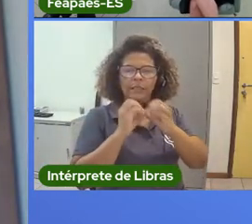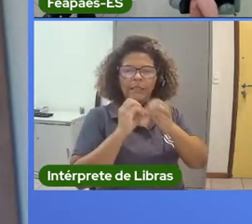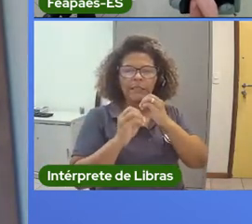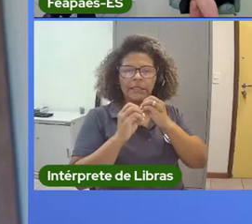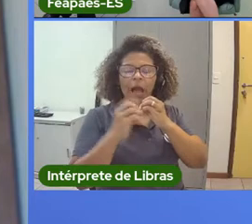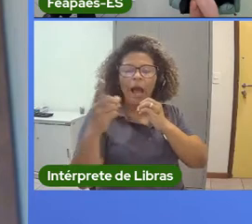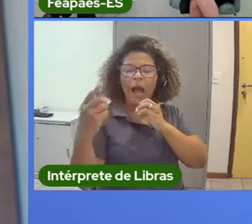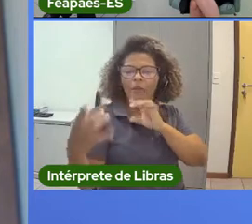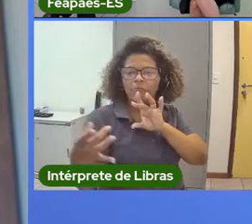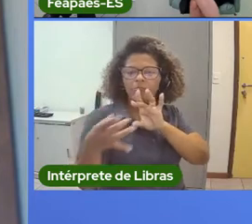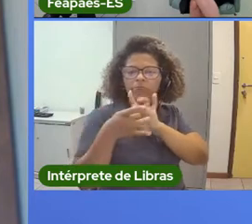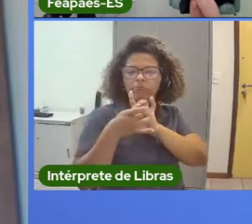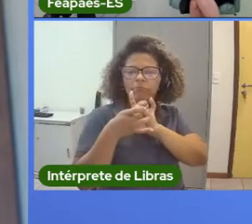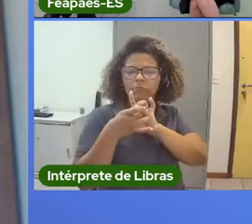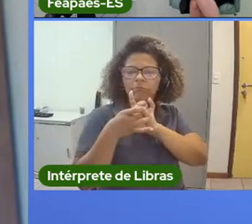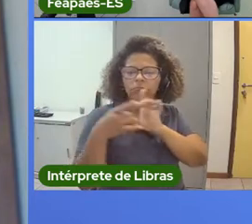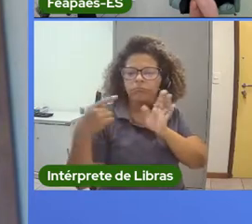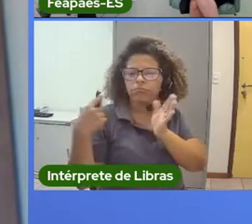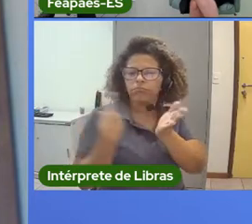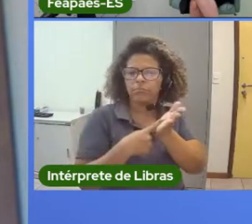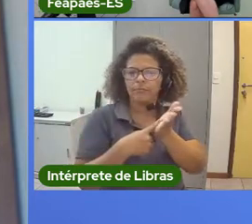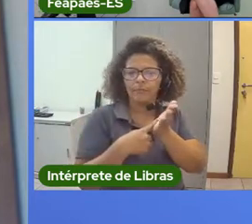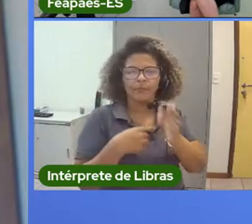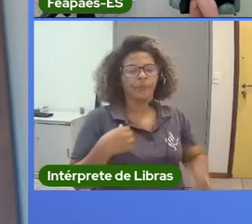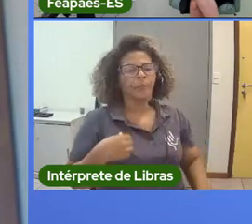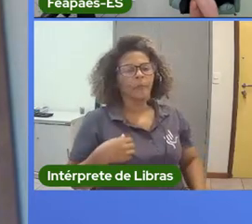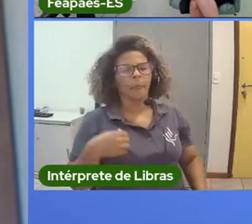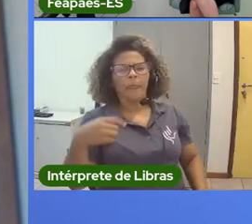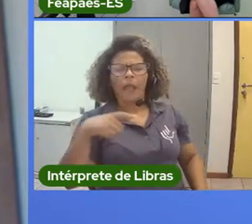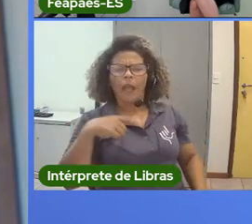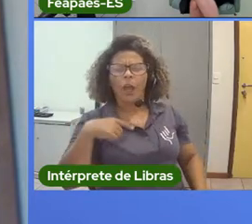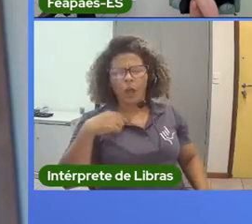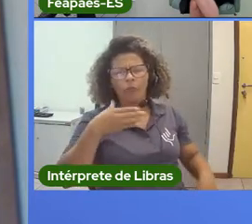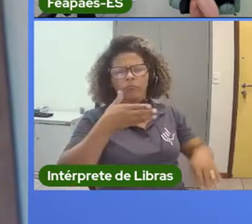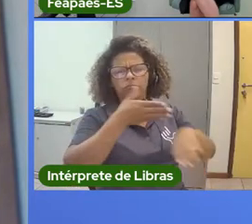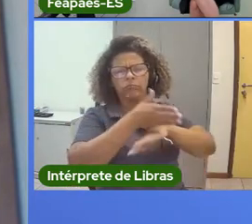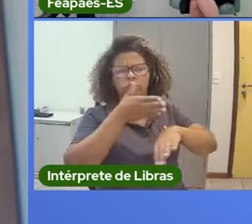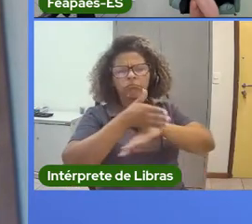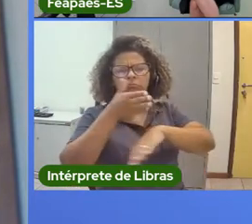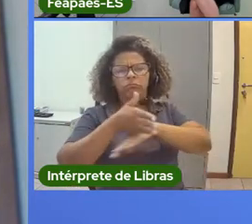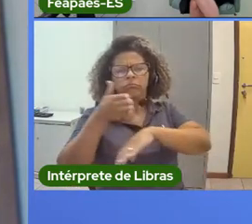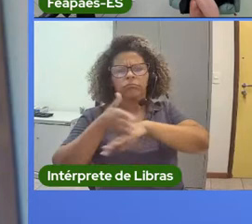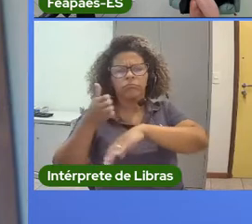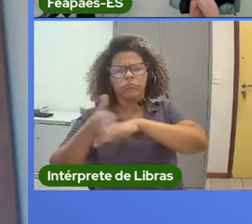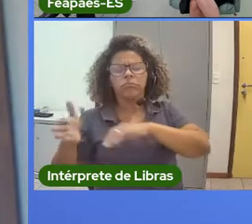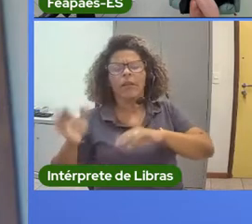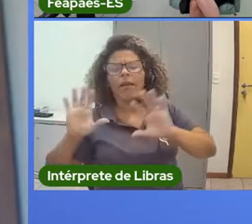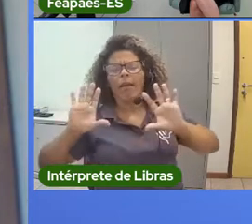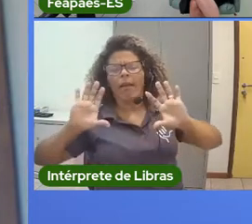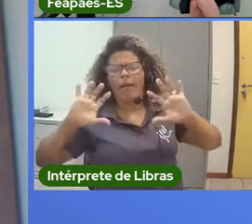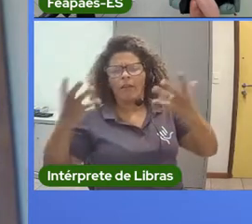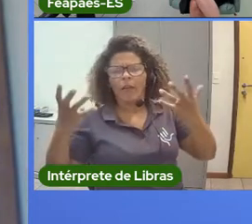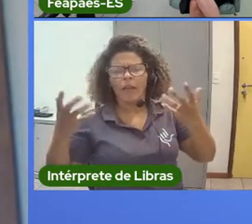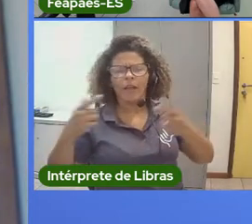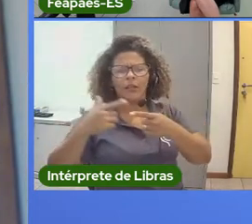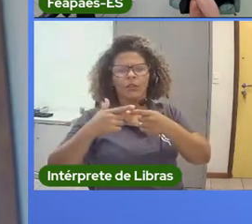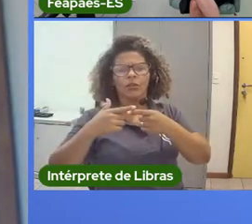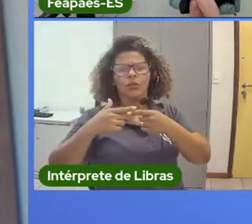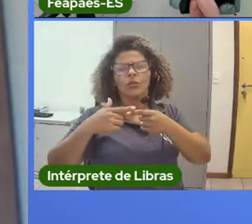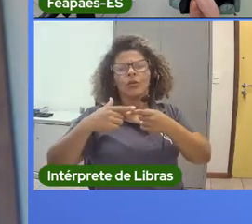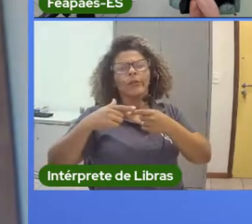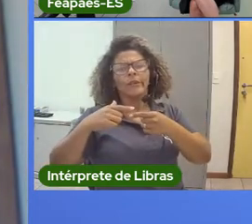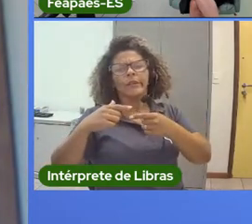para esses momentos aqui, além de eu participar de outros eventos aí, jornadas que a federação, que as federações